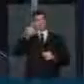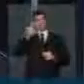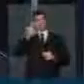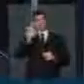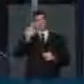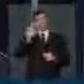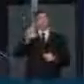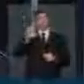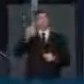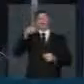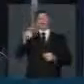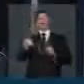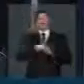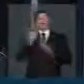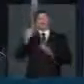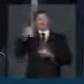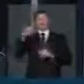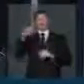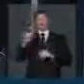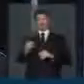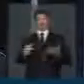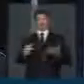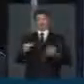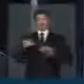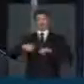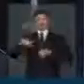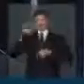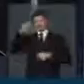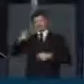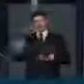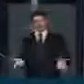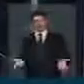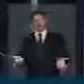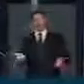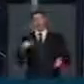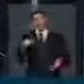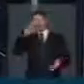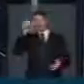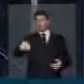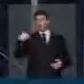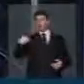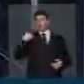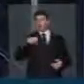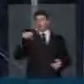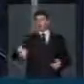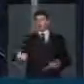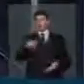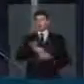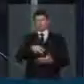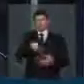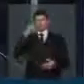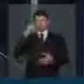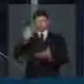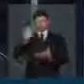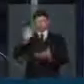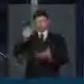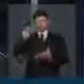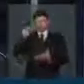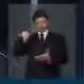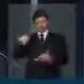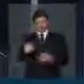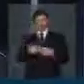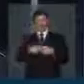da ANS, ou seja, o mercado vai determinar. Eu queria denunciar dessa tribuna, deputada Luiz Erundina, que